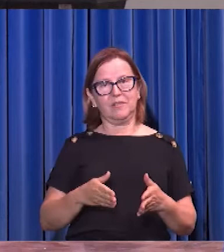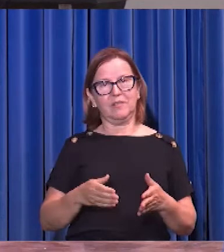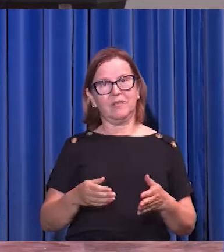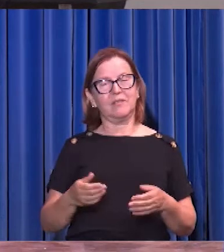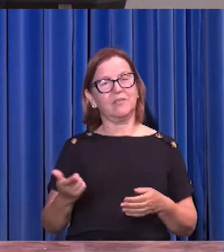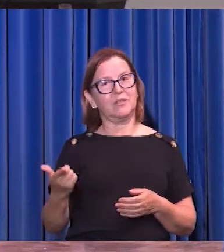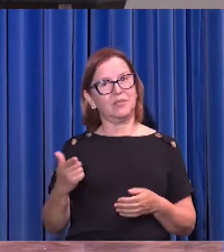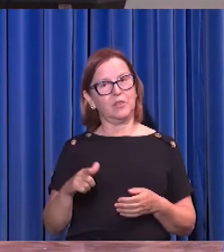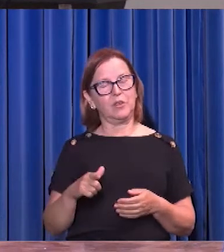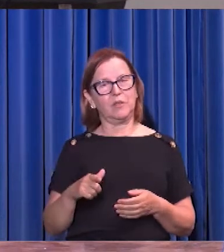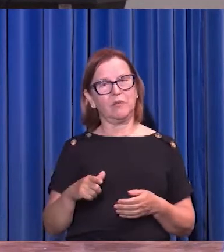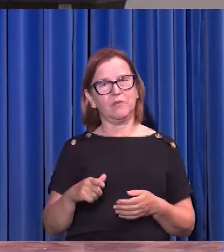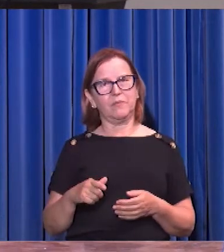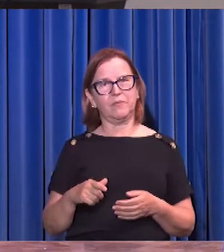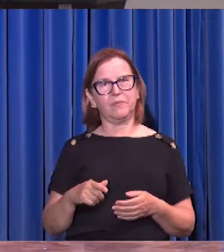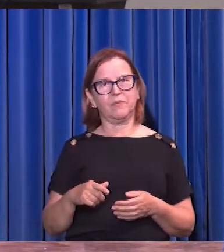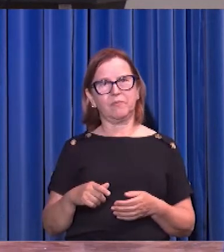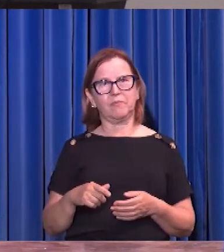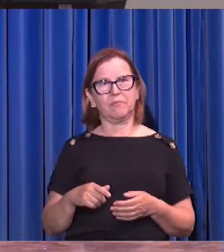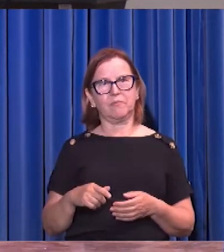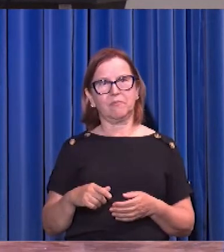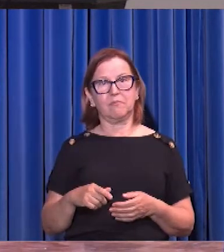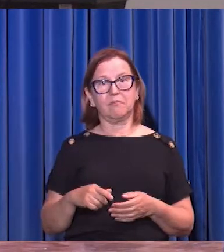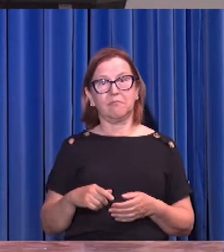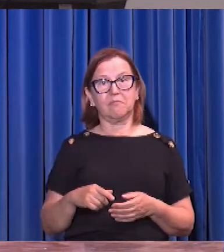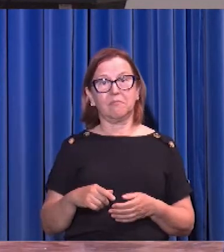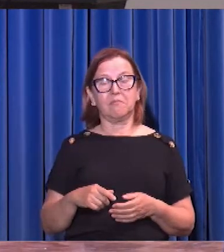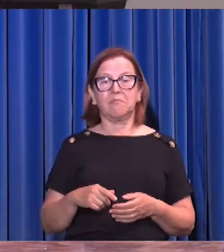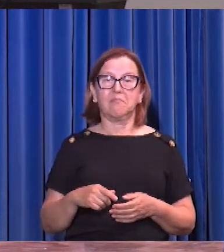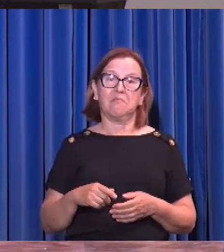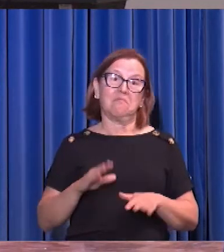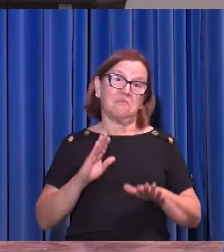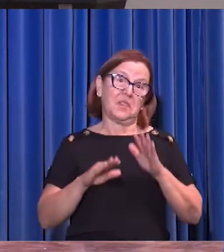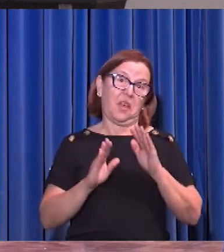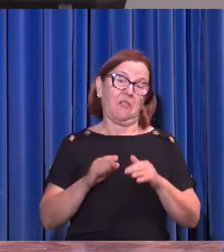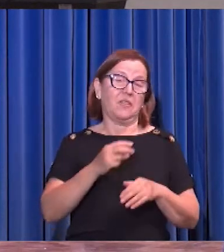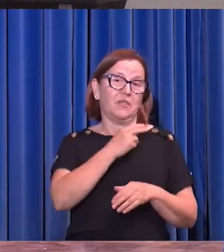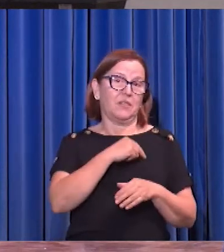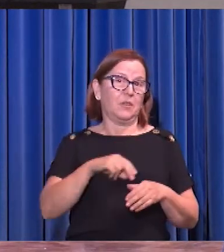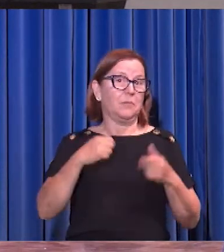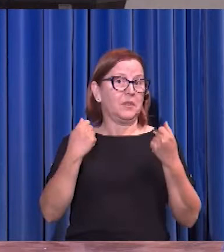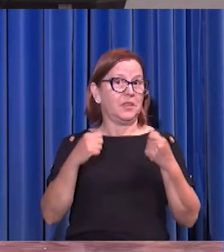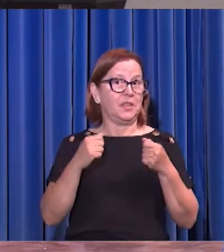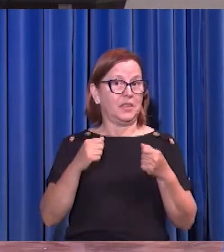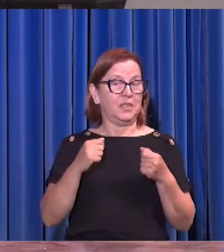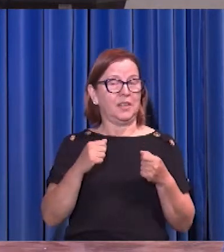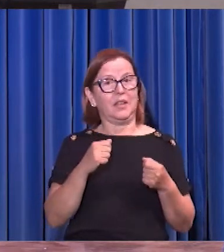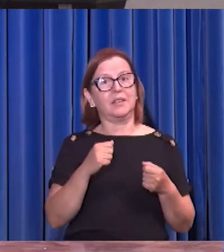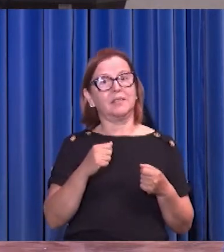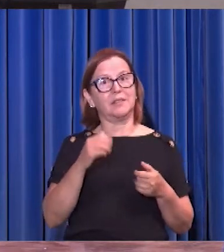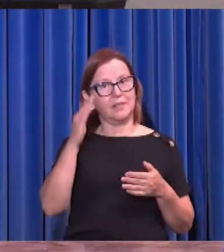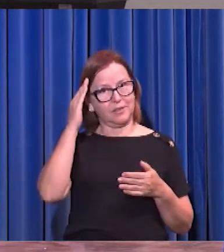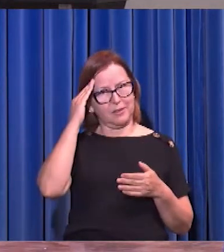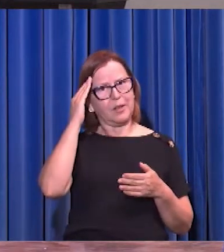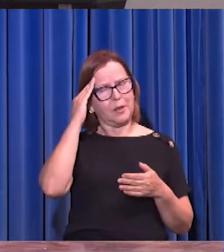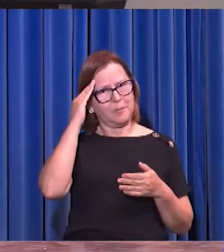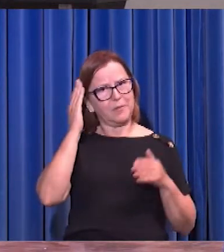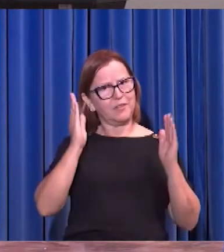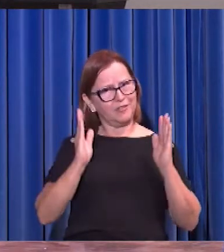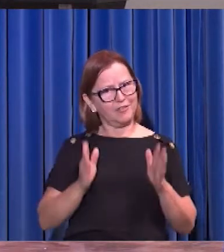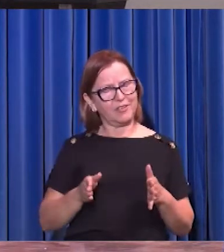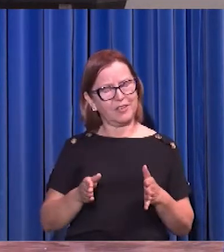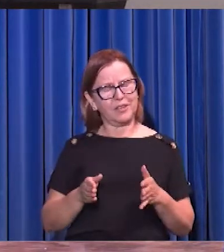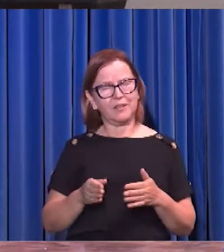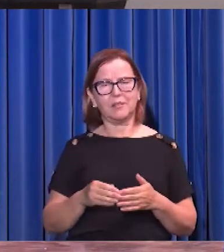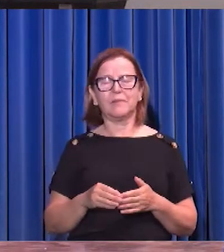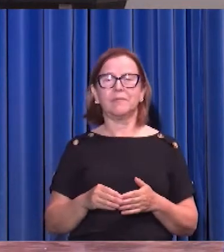que Nicodemos até teria obrigação de saber essas coisas. Você pode até pensar assim, para Jesus estar perguntando isso,